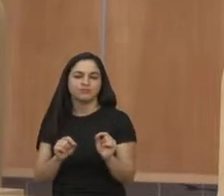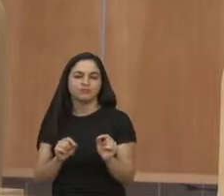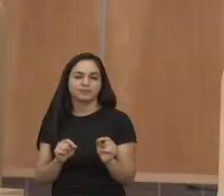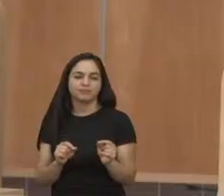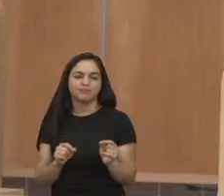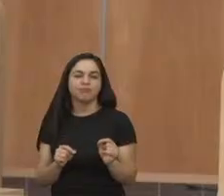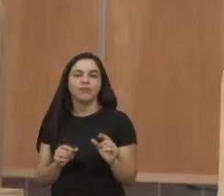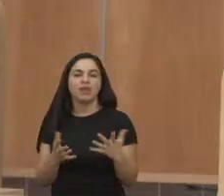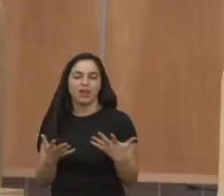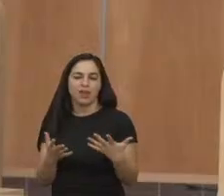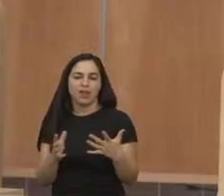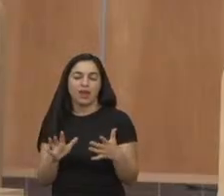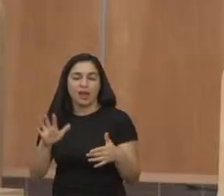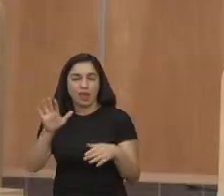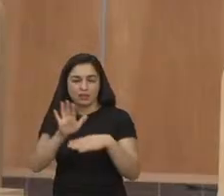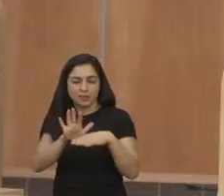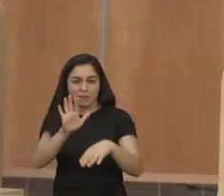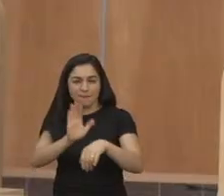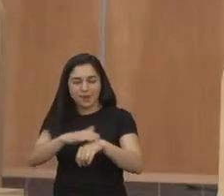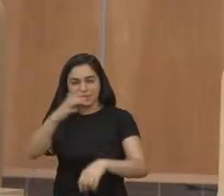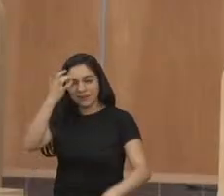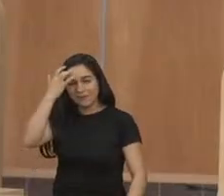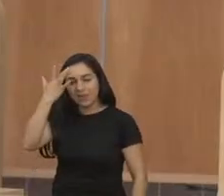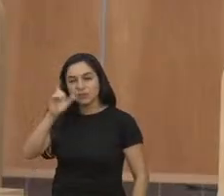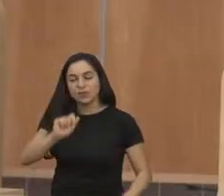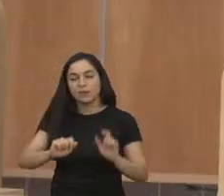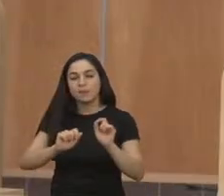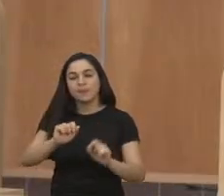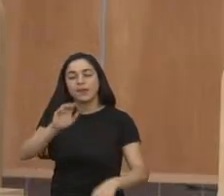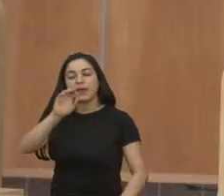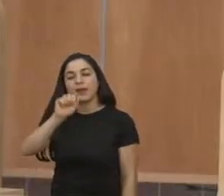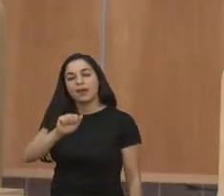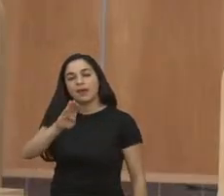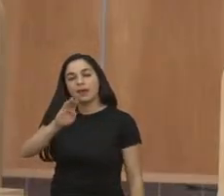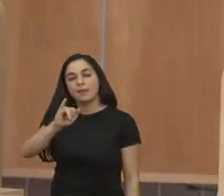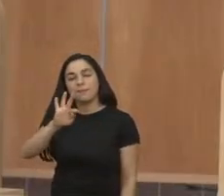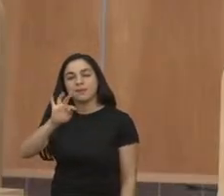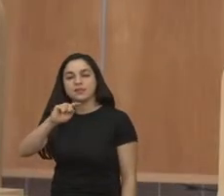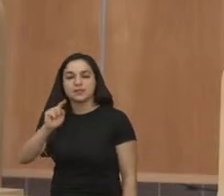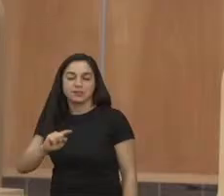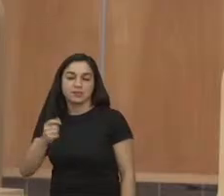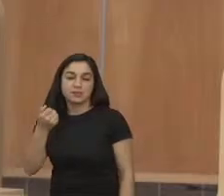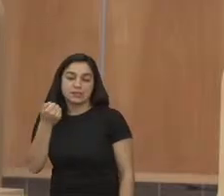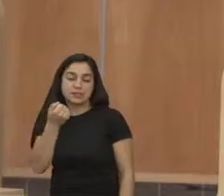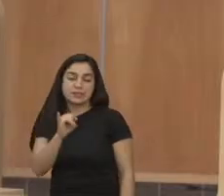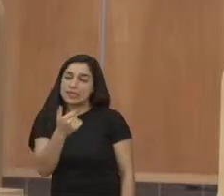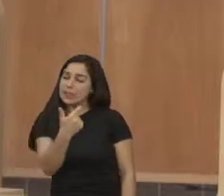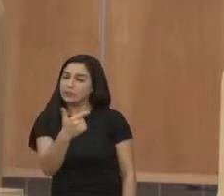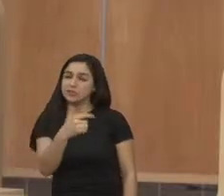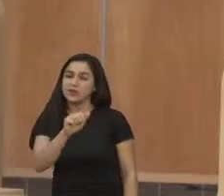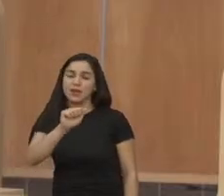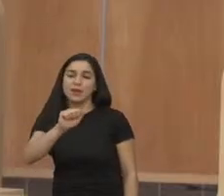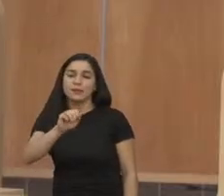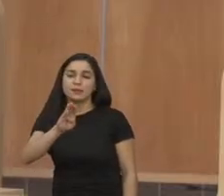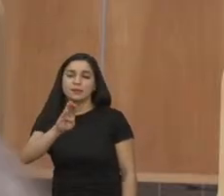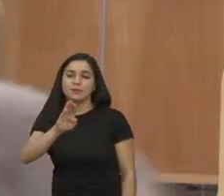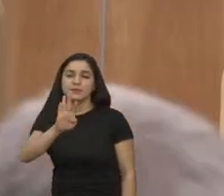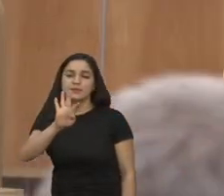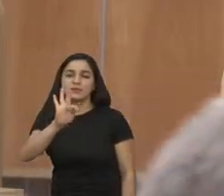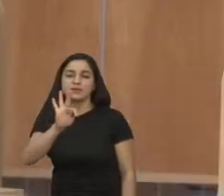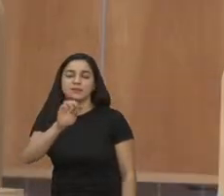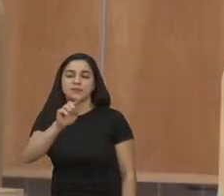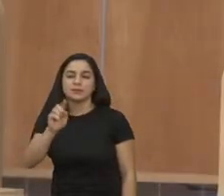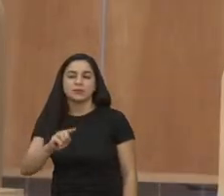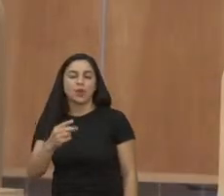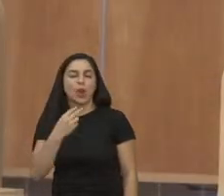e uma delas é o habite-se. Sem o habite-se, o prédio não pode ser regularizado. Sem o habite-se, não pode ser alugado,